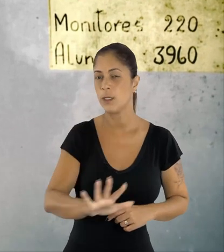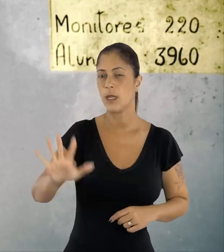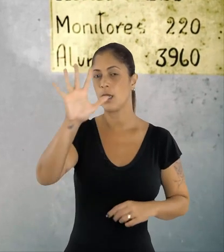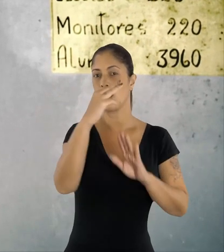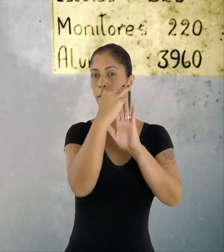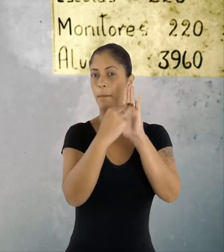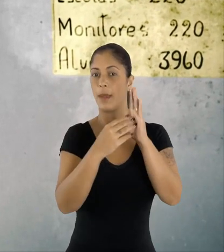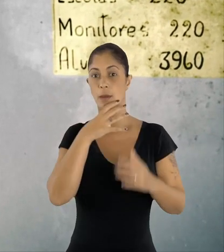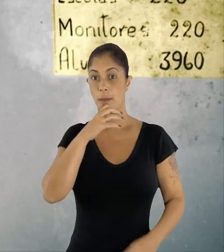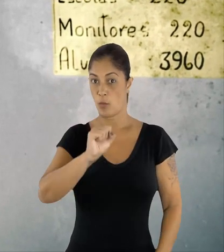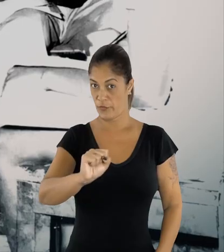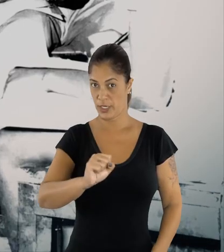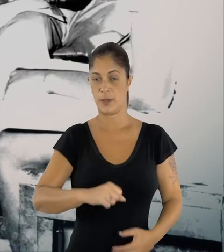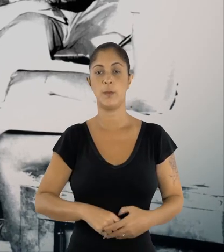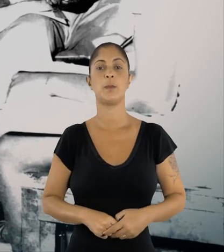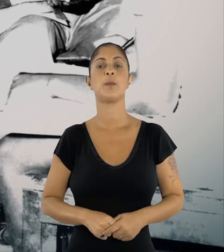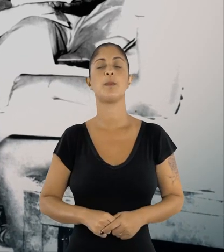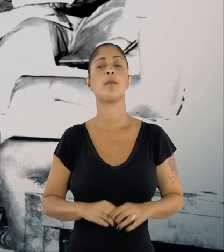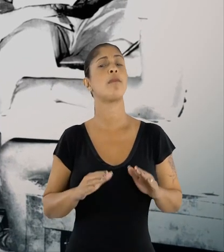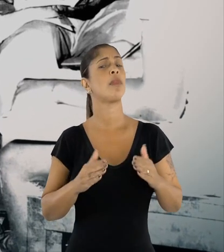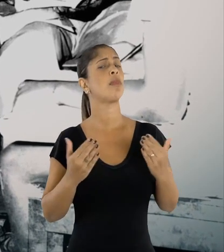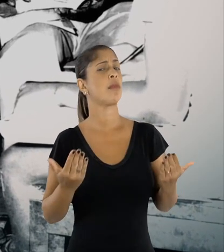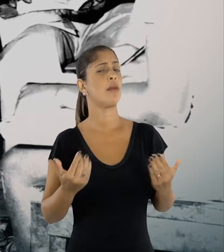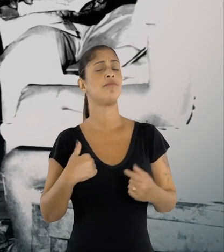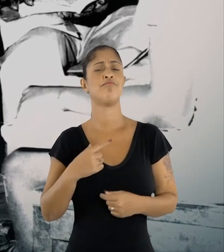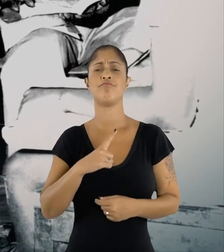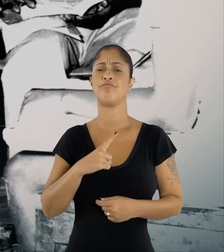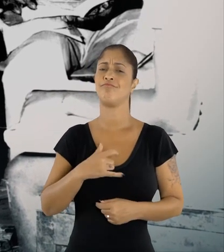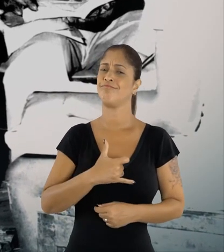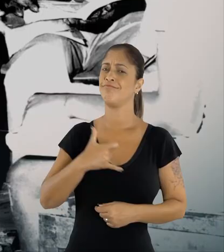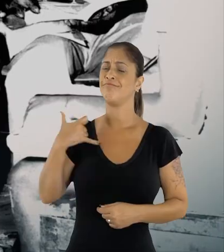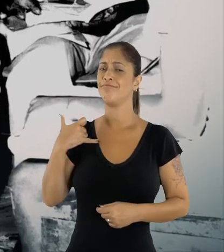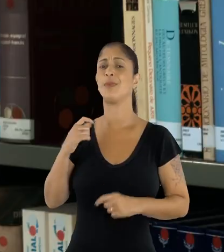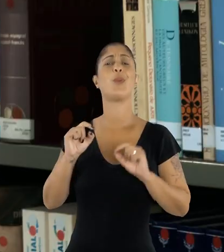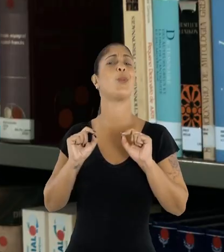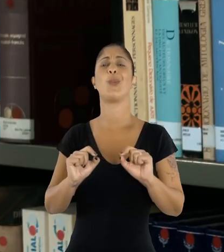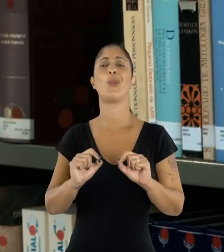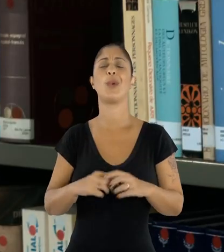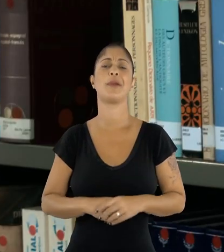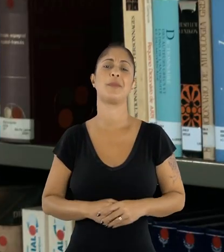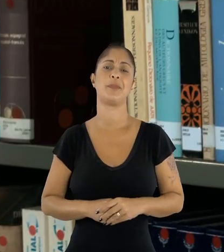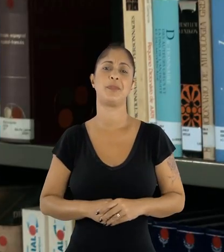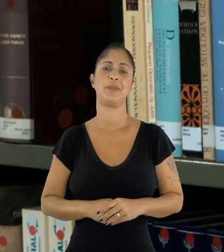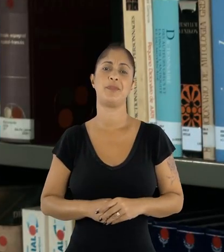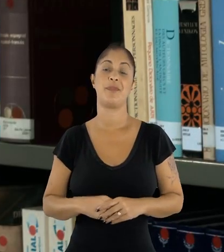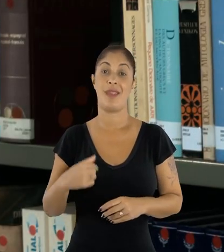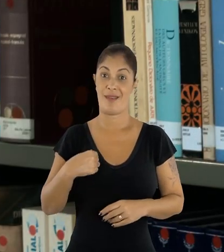a aplicar em âmbito nacional o método Paulo Freire. Então eu tive esse